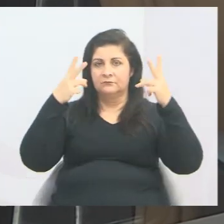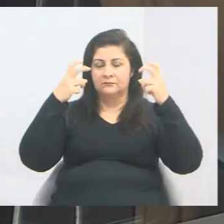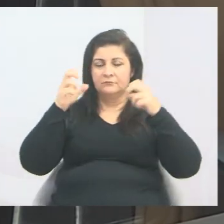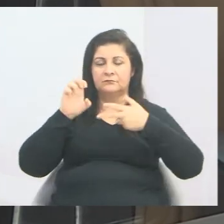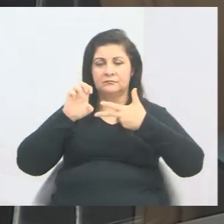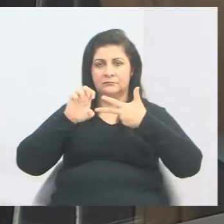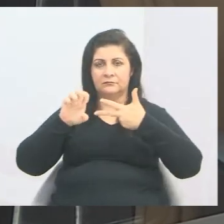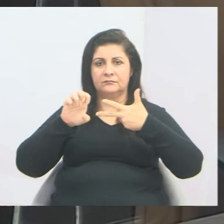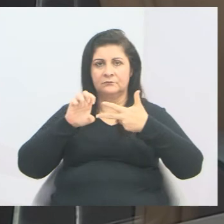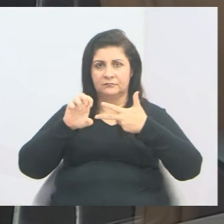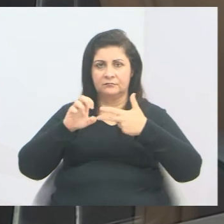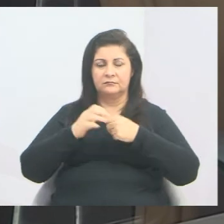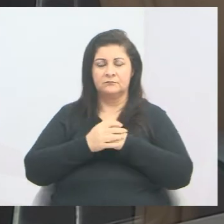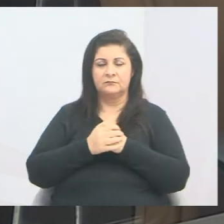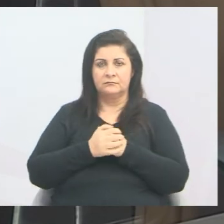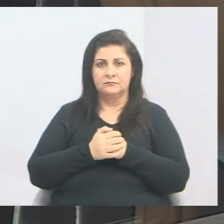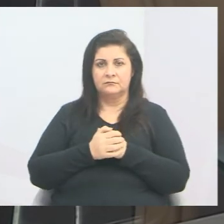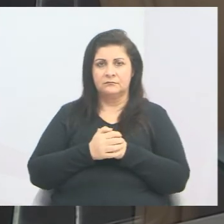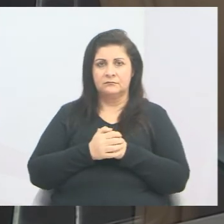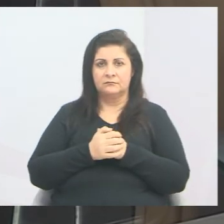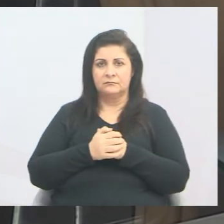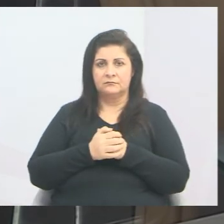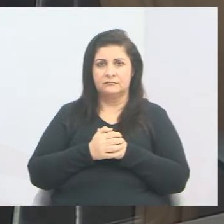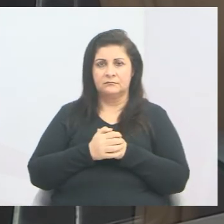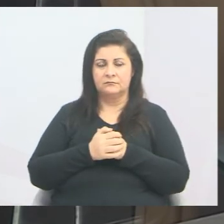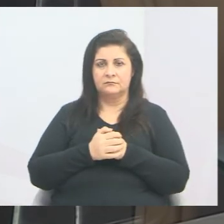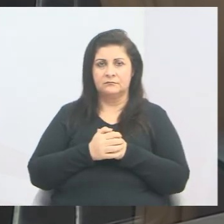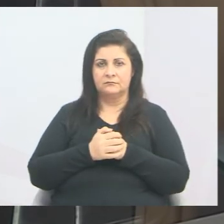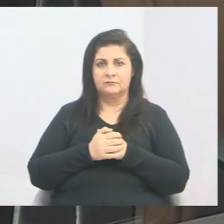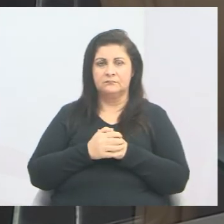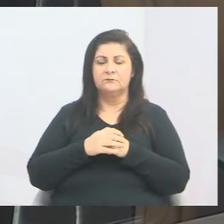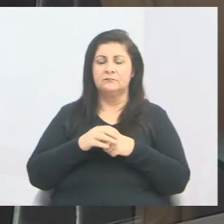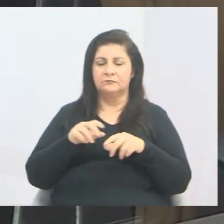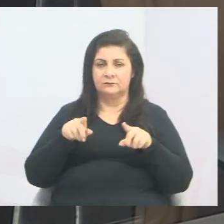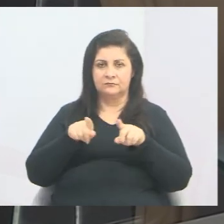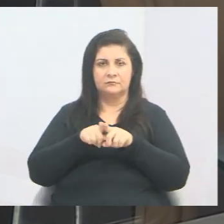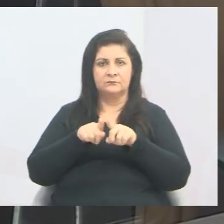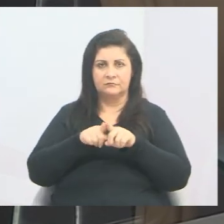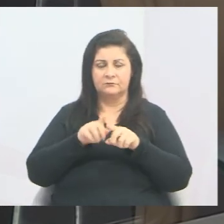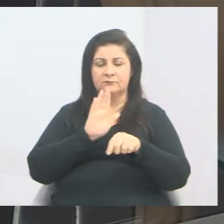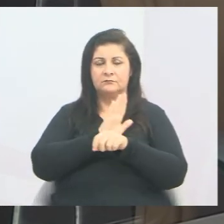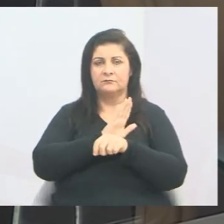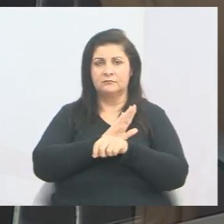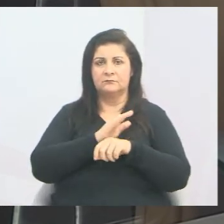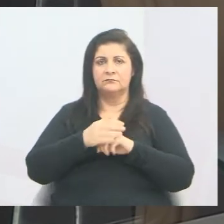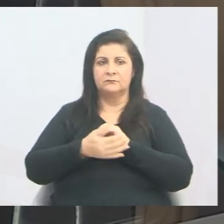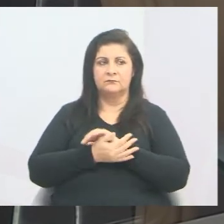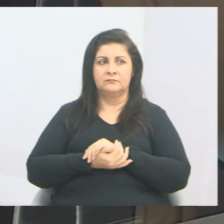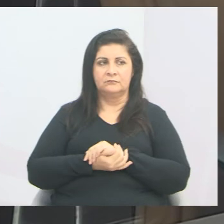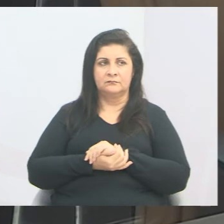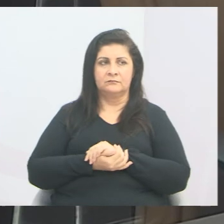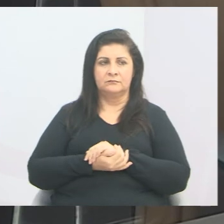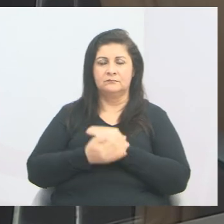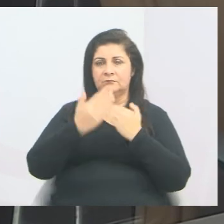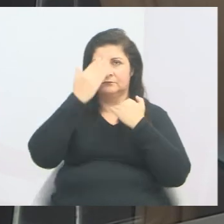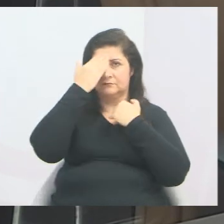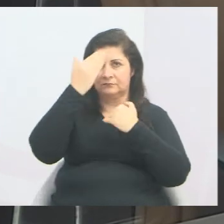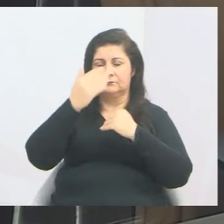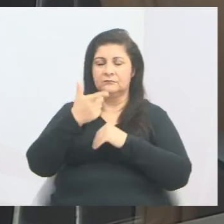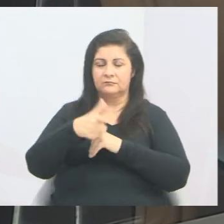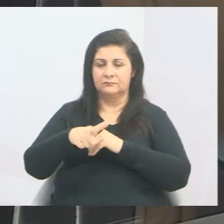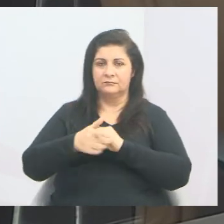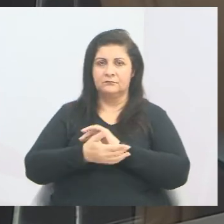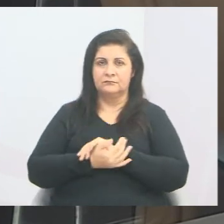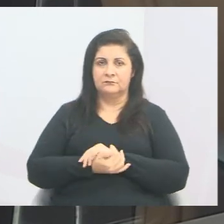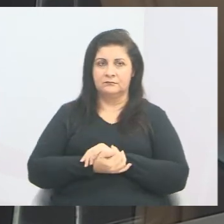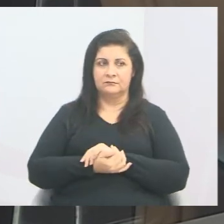tem se colocado à disposição para resolver, né? Então, obrigado mais uma vez.